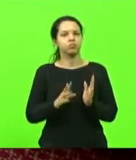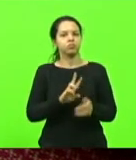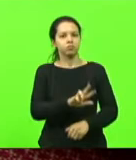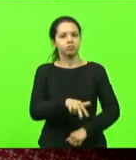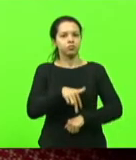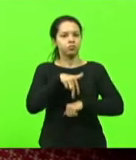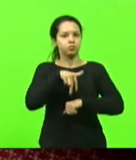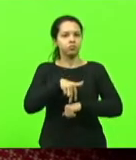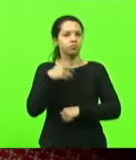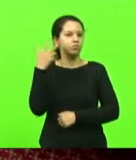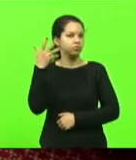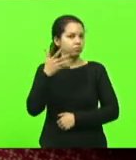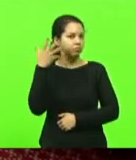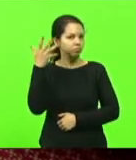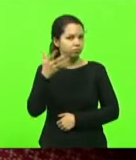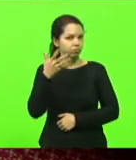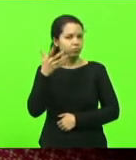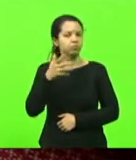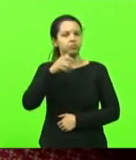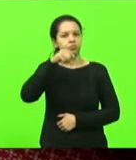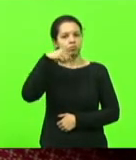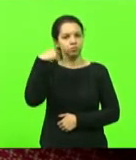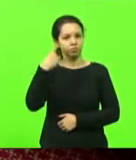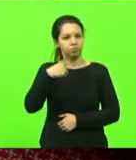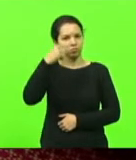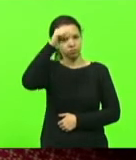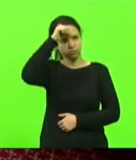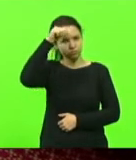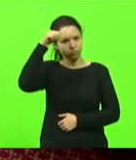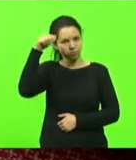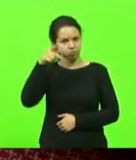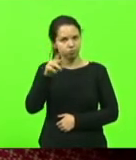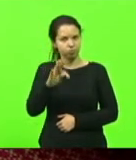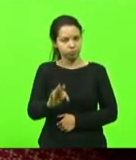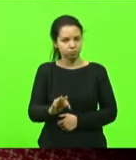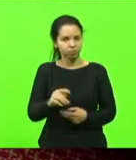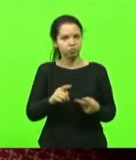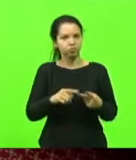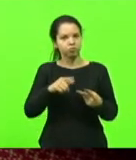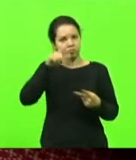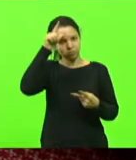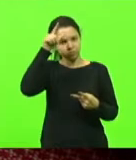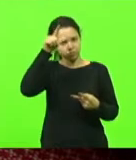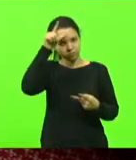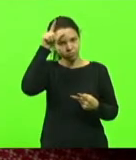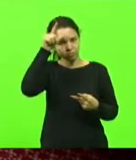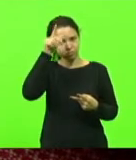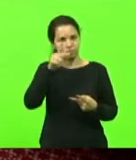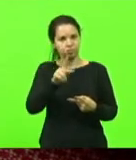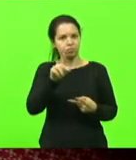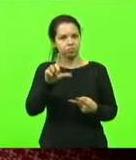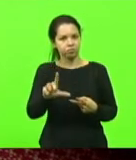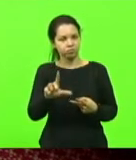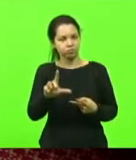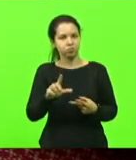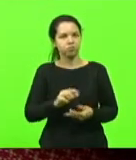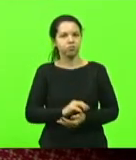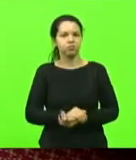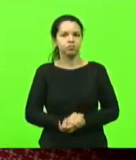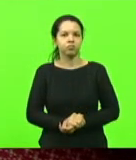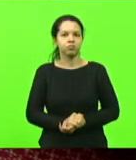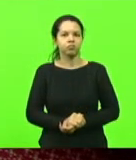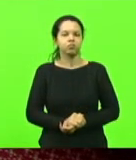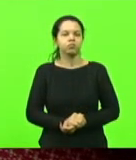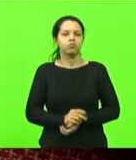deputados. Adrianinho, Partidos Trabalhadores e Sargento Lima, do PL. Ato contínuo.